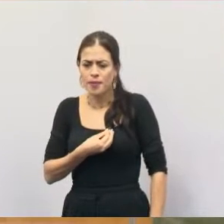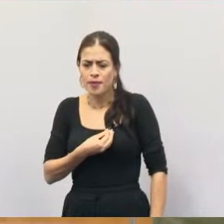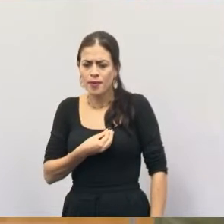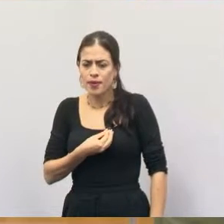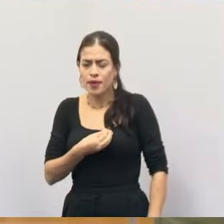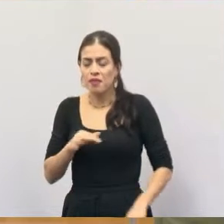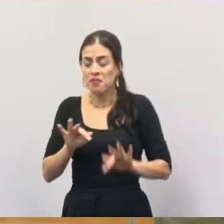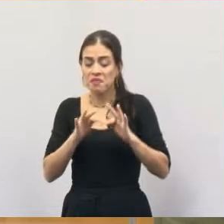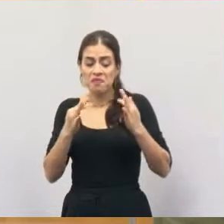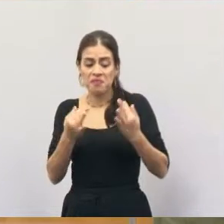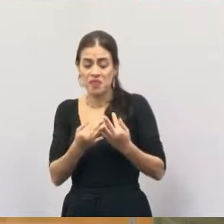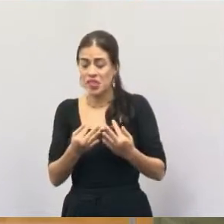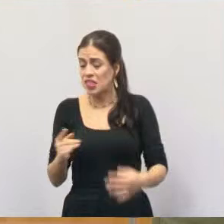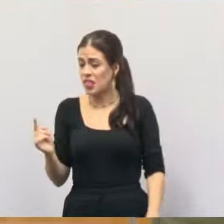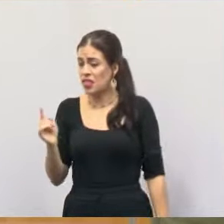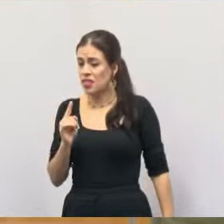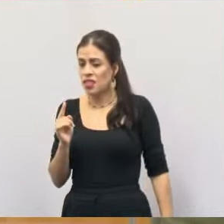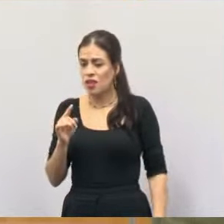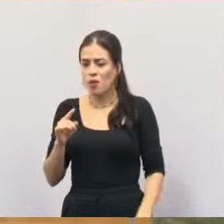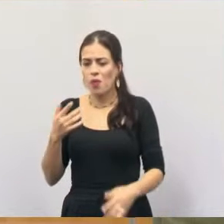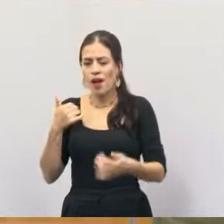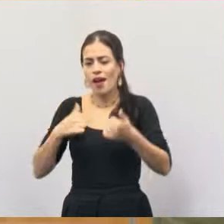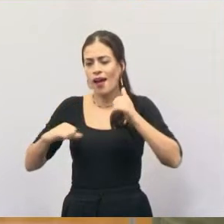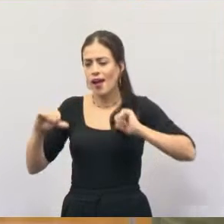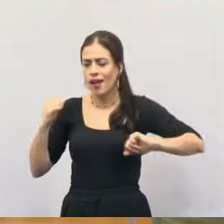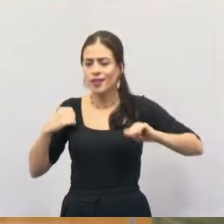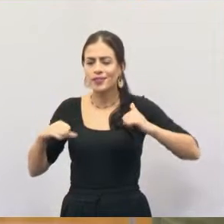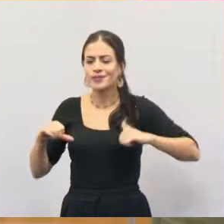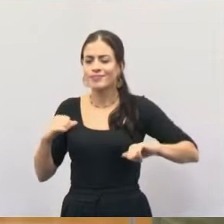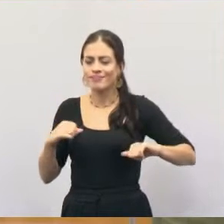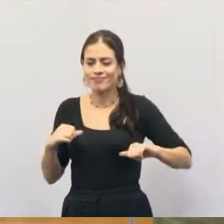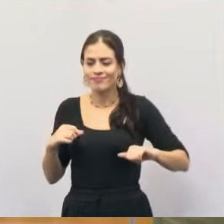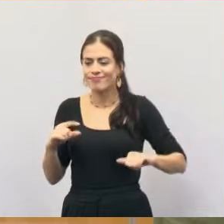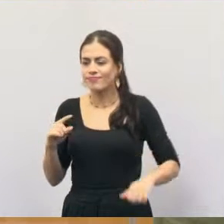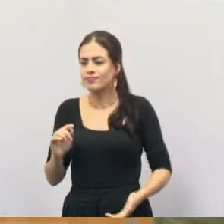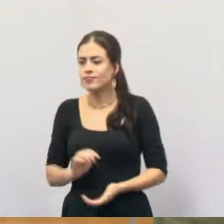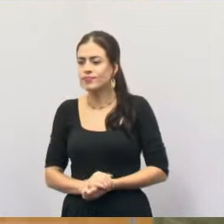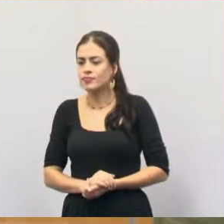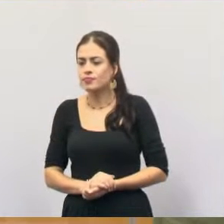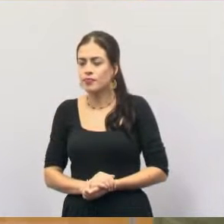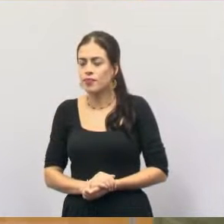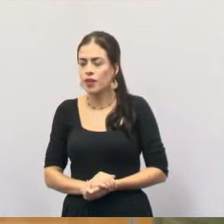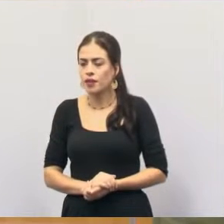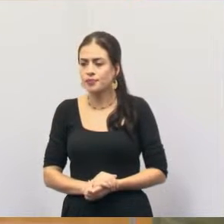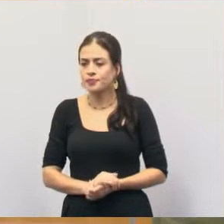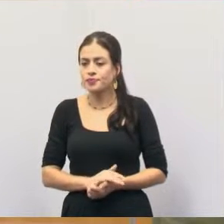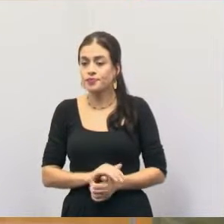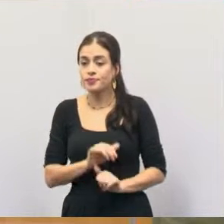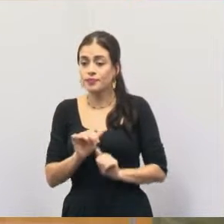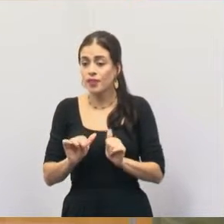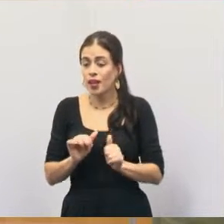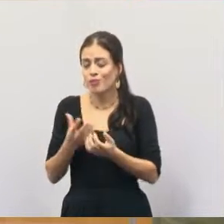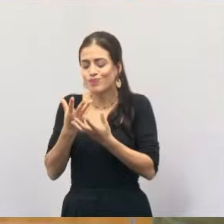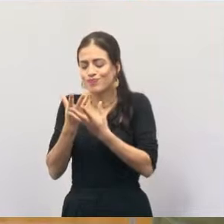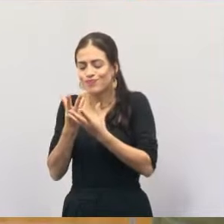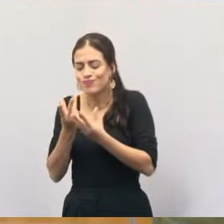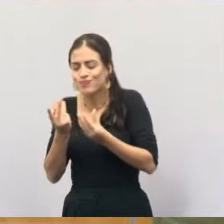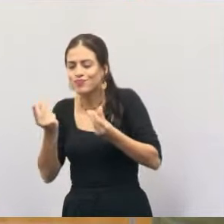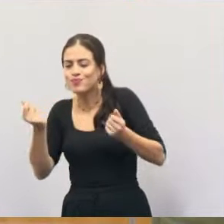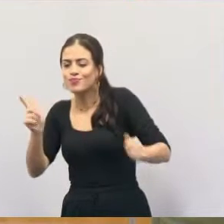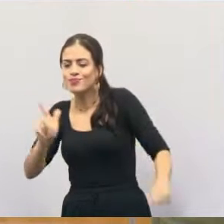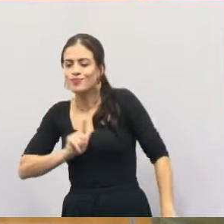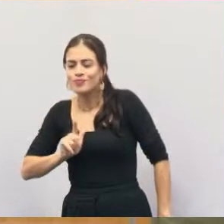uma família de operários e, de repente, vão loucuras de ter a sensibilidade e